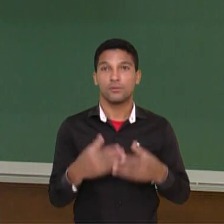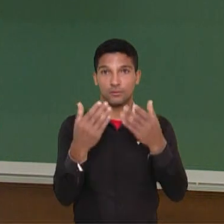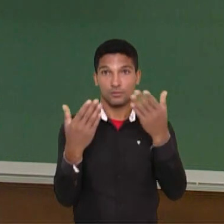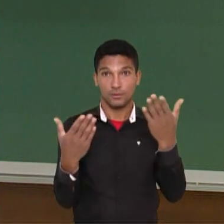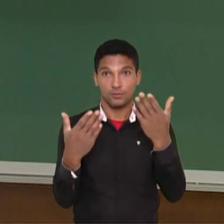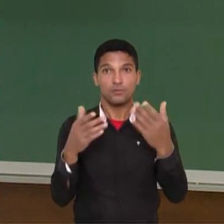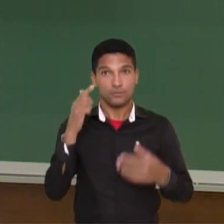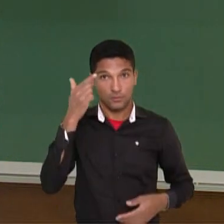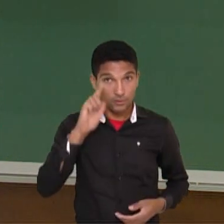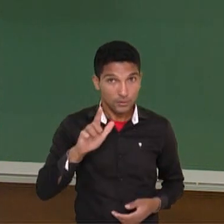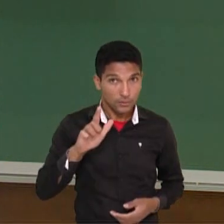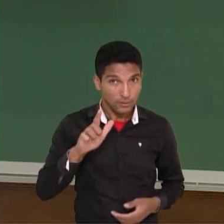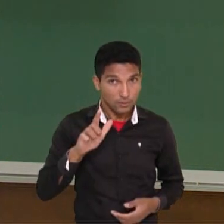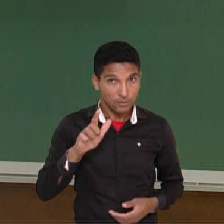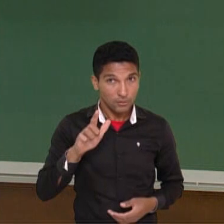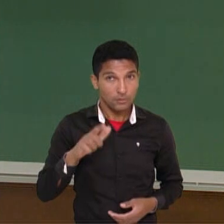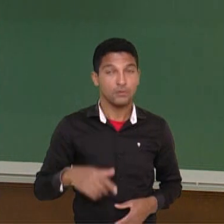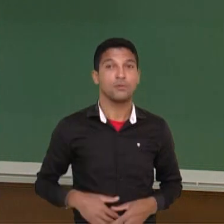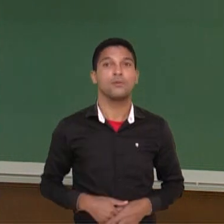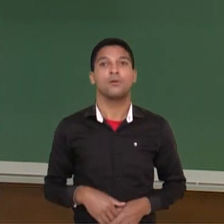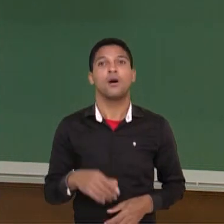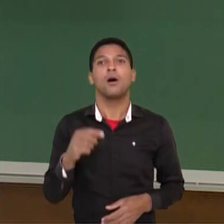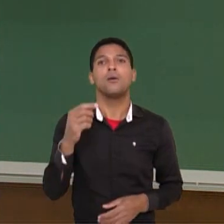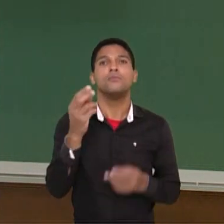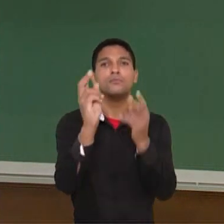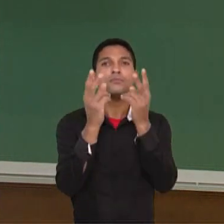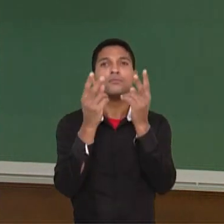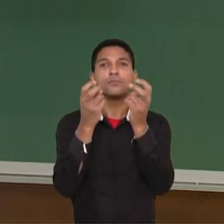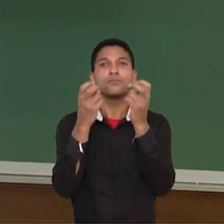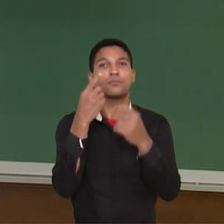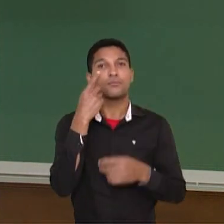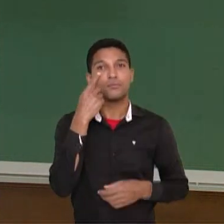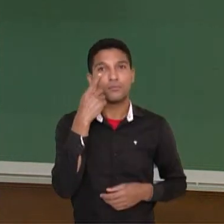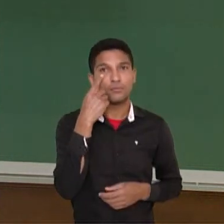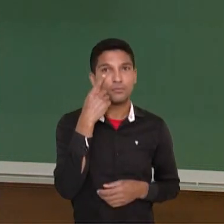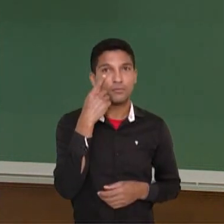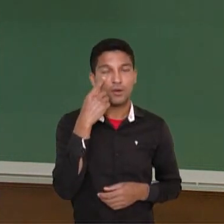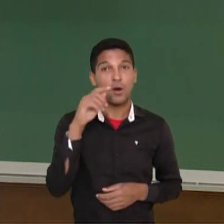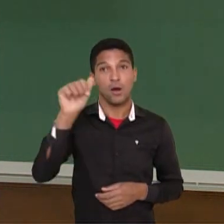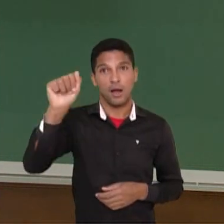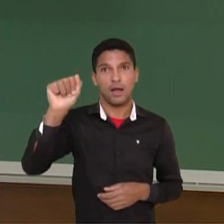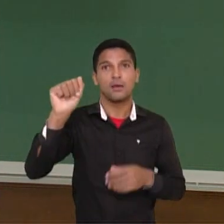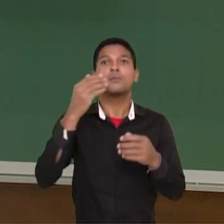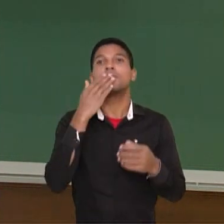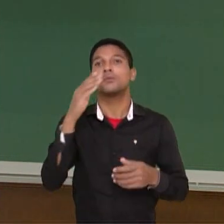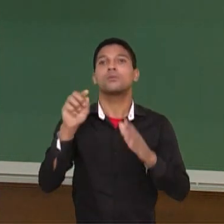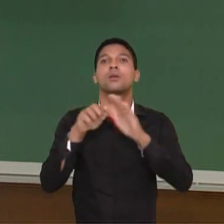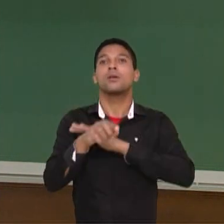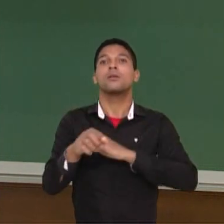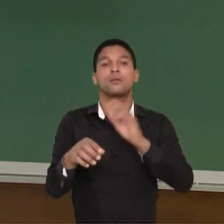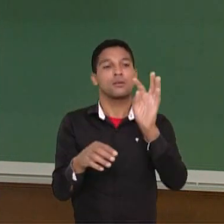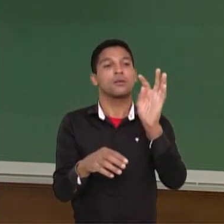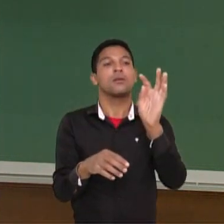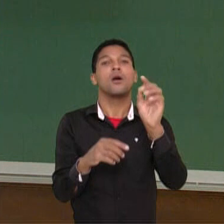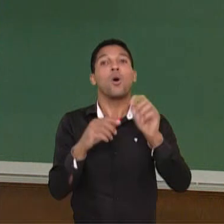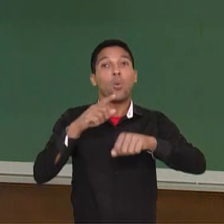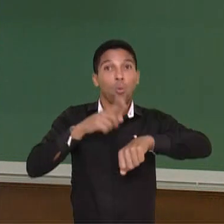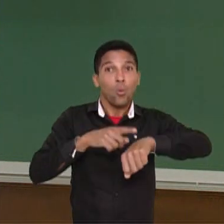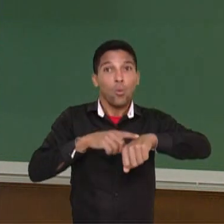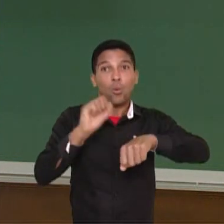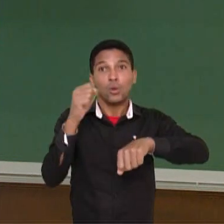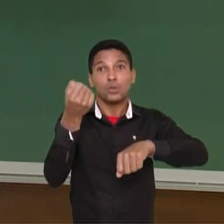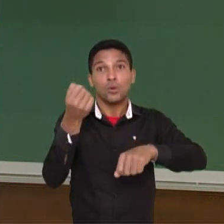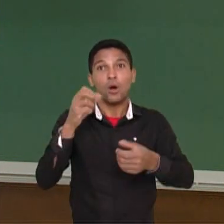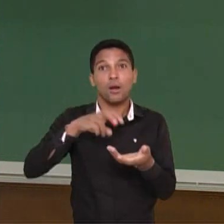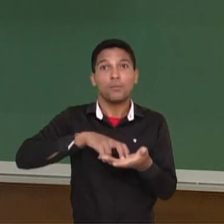Então, pessoal, conseguiram? Veja, não é tão difícil, né? No item A, ele pede a temperatura da estufa às 8 horas.